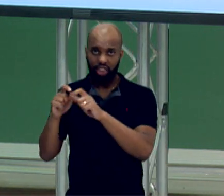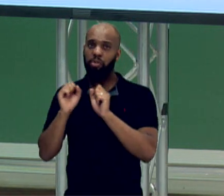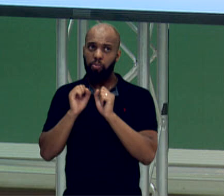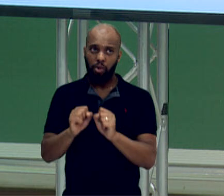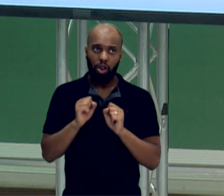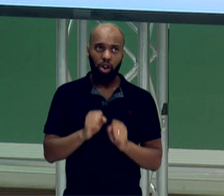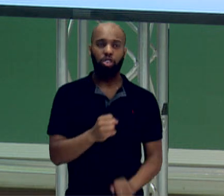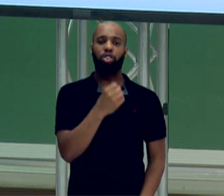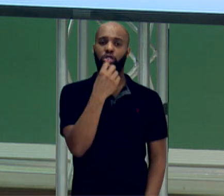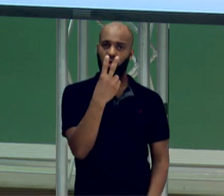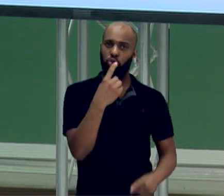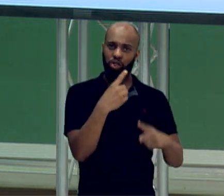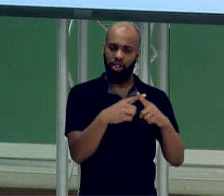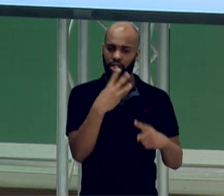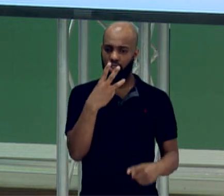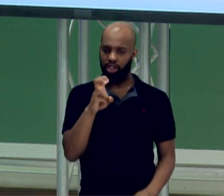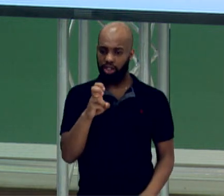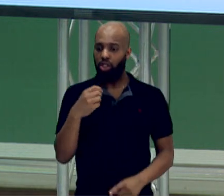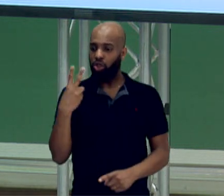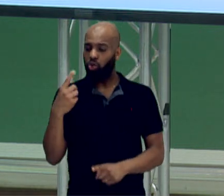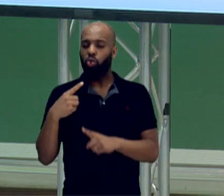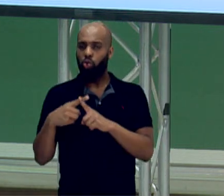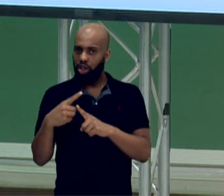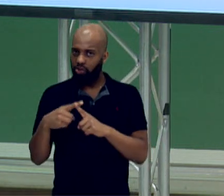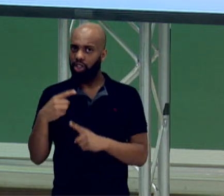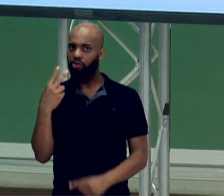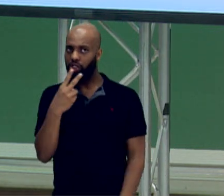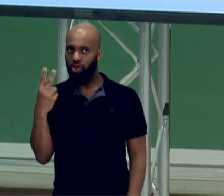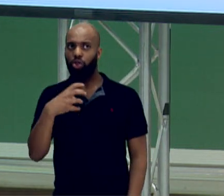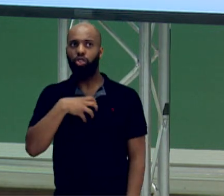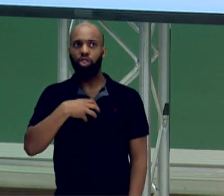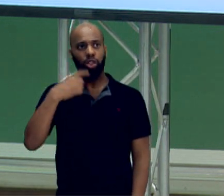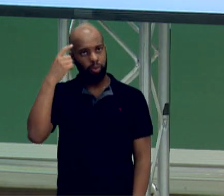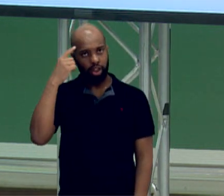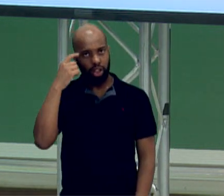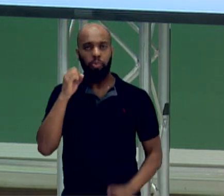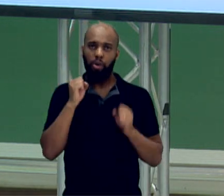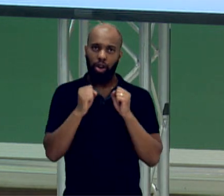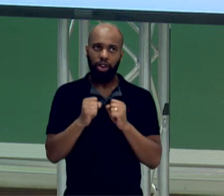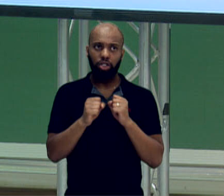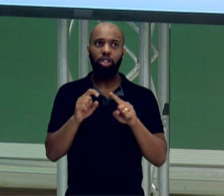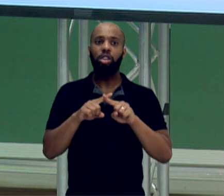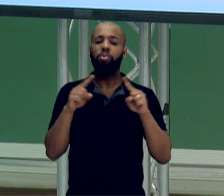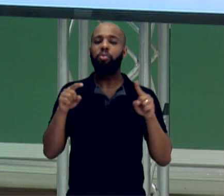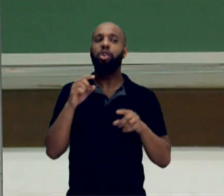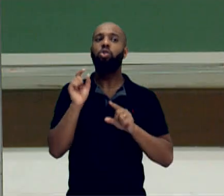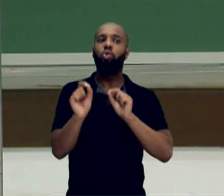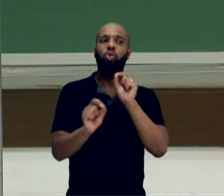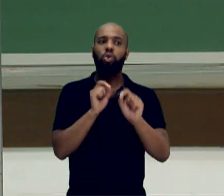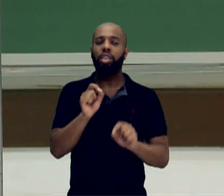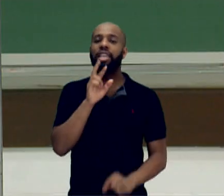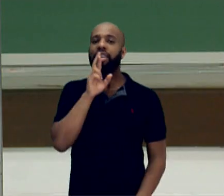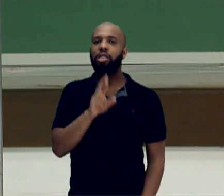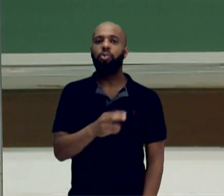vezes 35, 2 vezes 22. Então, esse é um jeito de pensar, esse é outro. Mas, de qualquer forma,